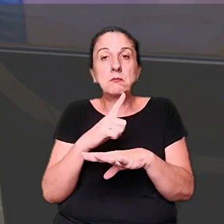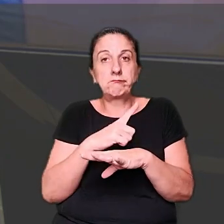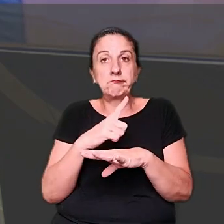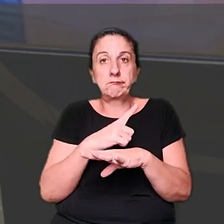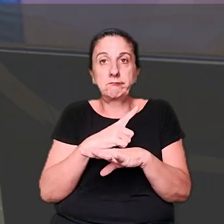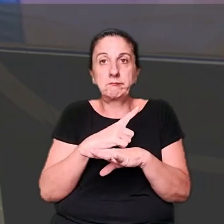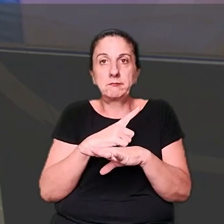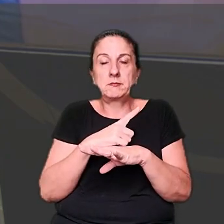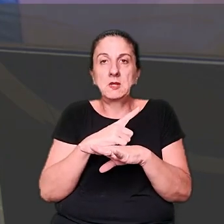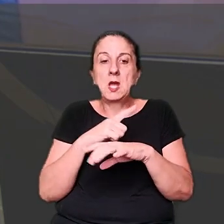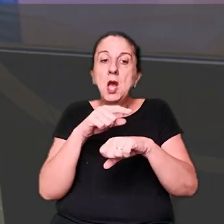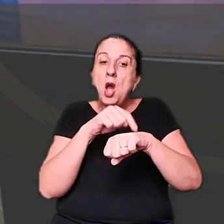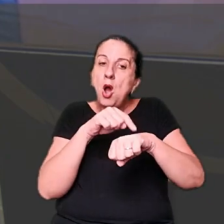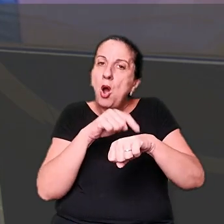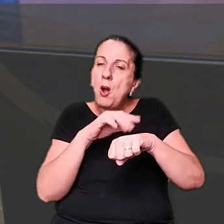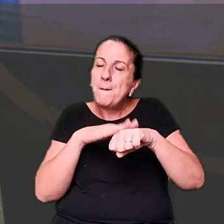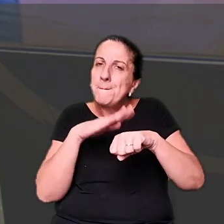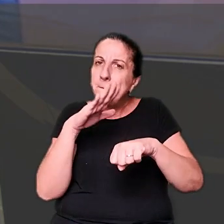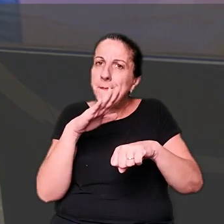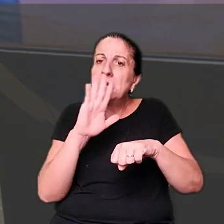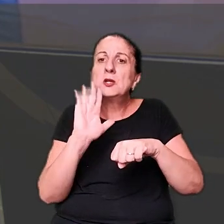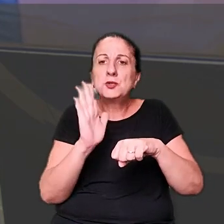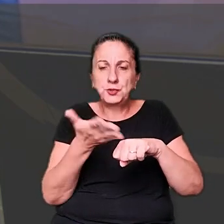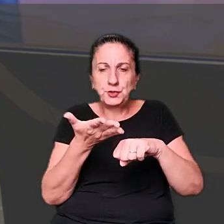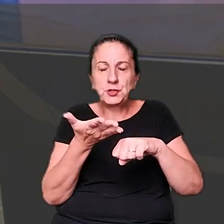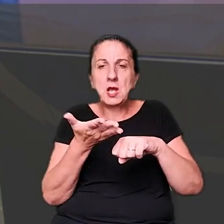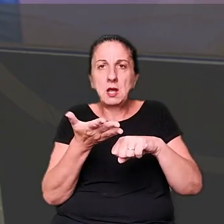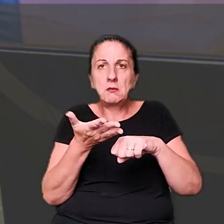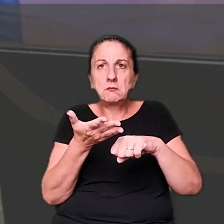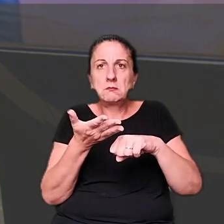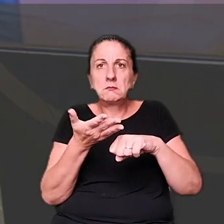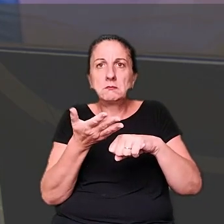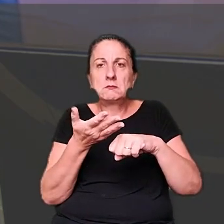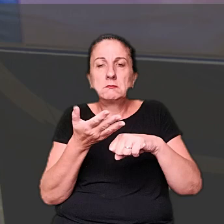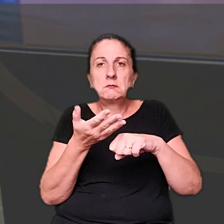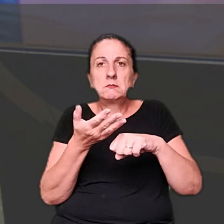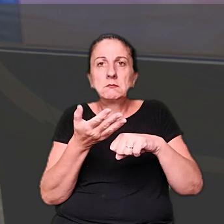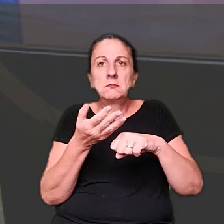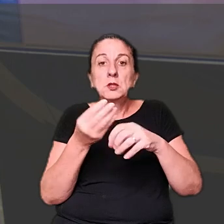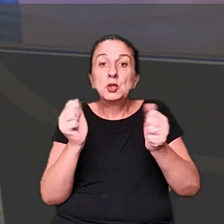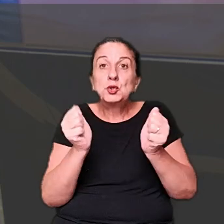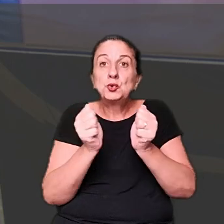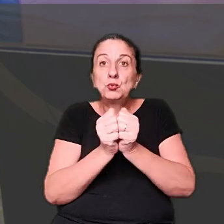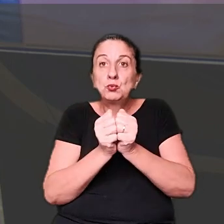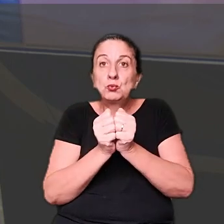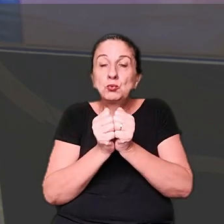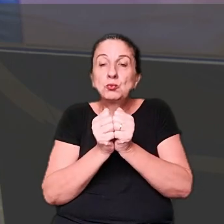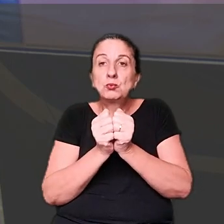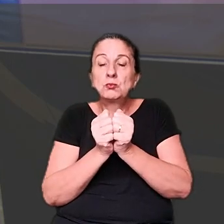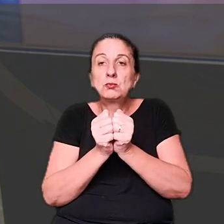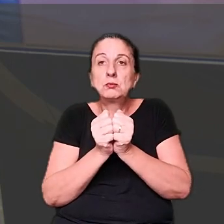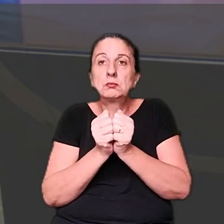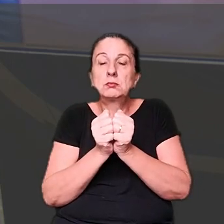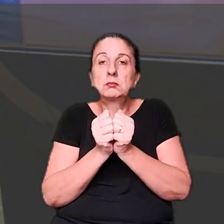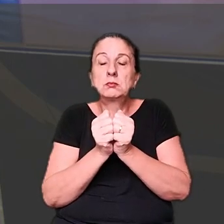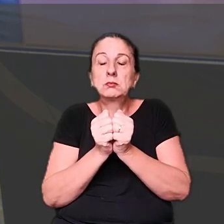nós temos? As horas extras já estariam fazendo parte